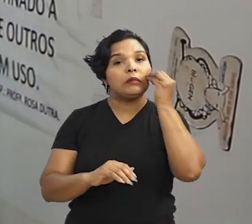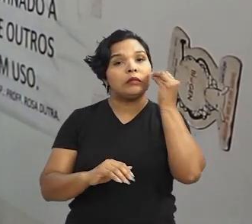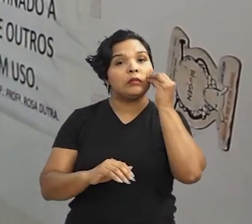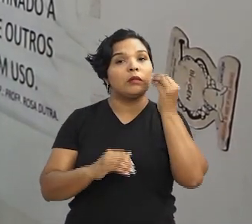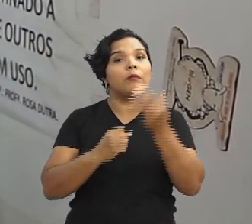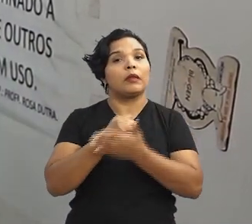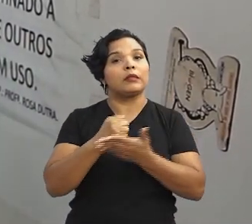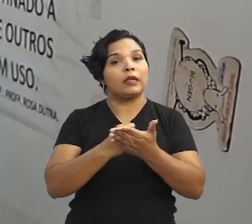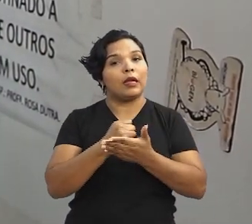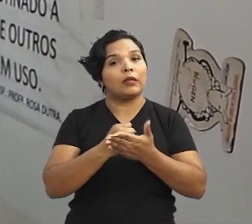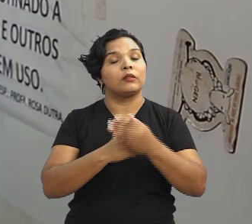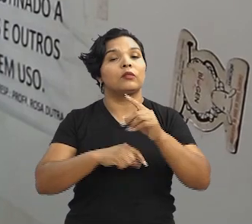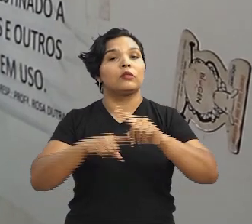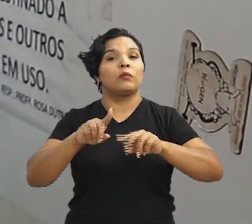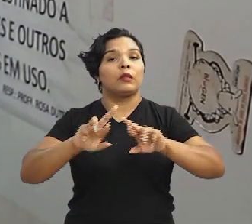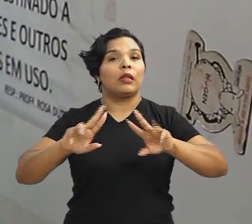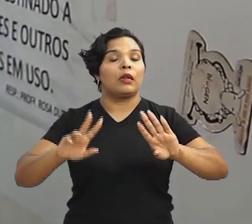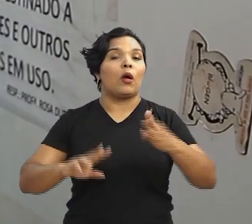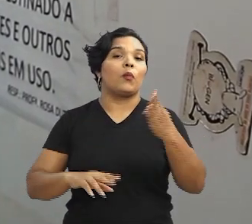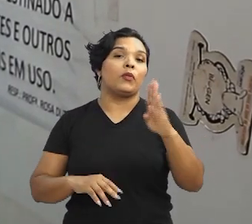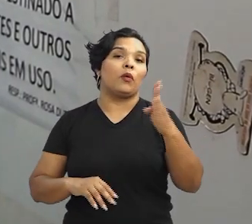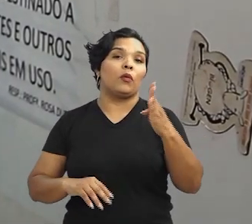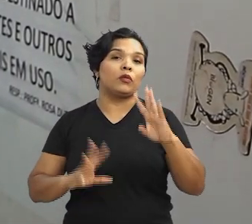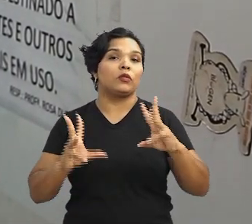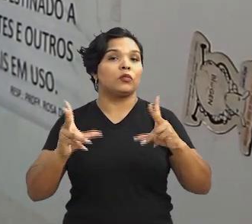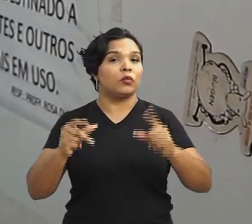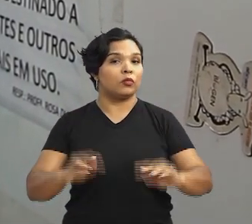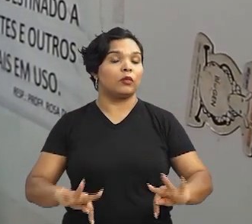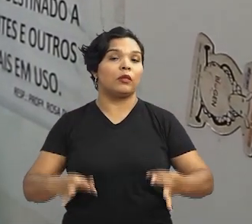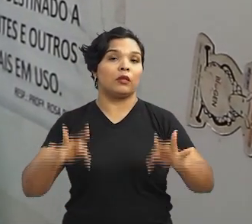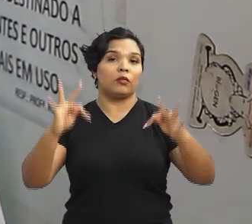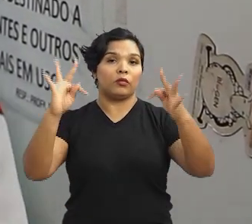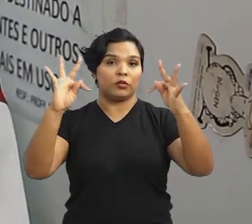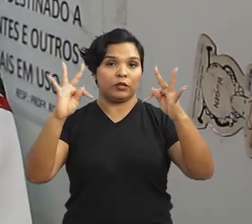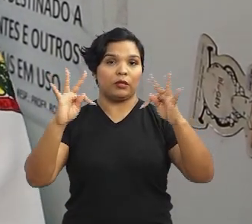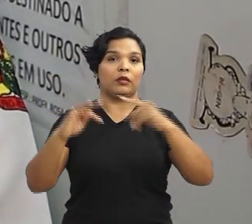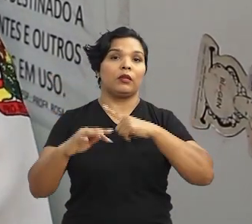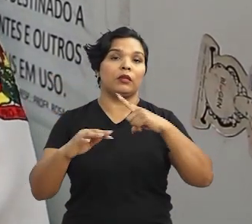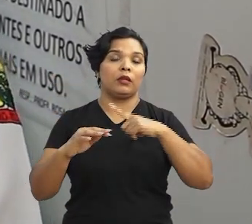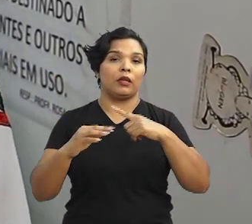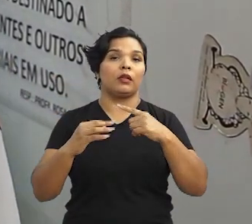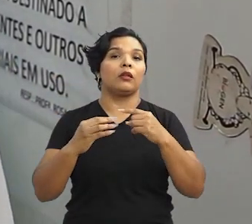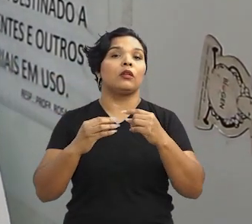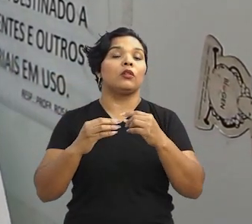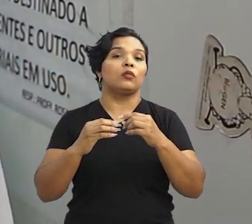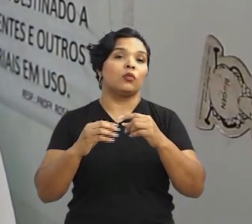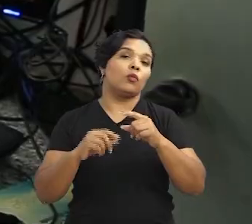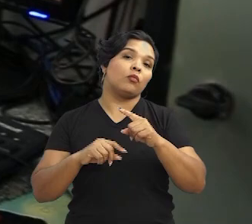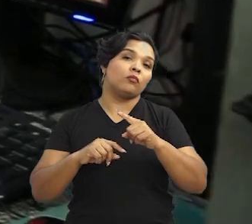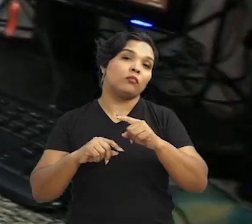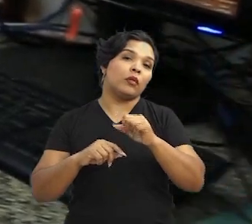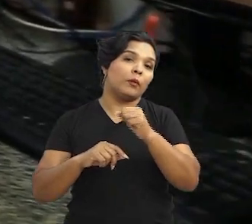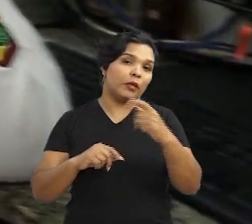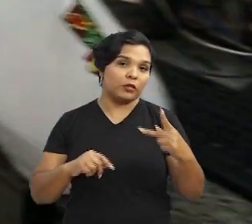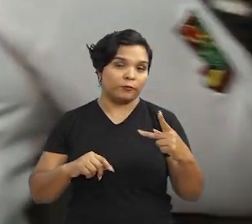amostra baseado no material biológico e todo o arcabouço tecnológico que tem sobre aquele sensor.